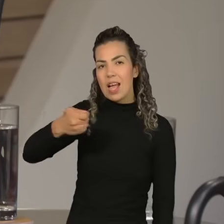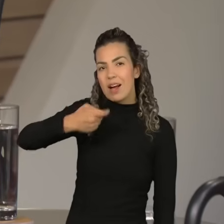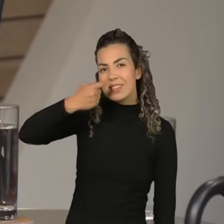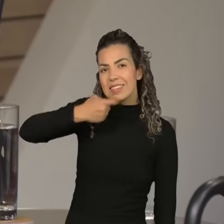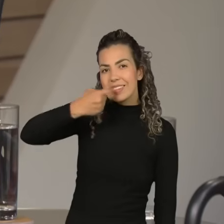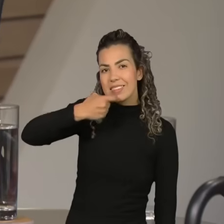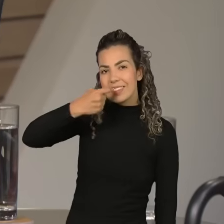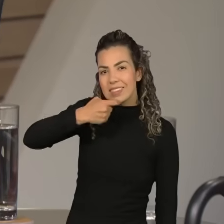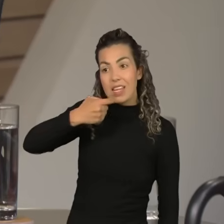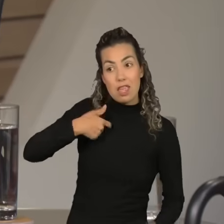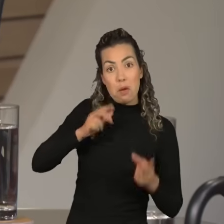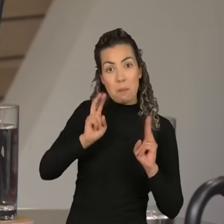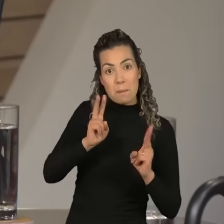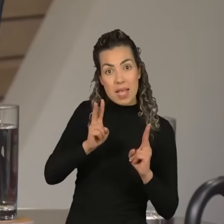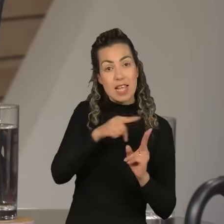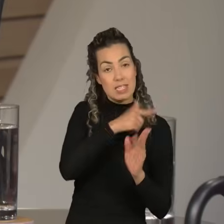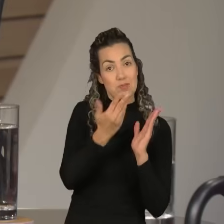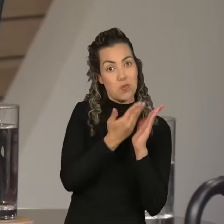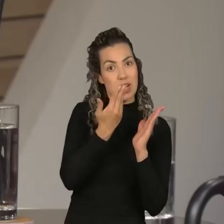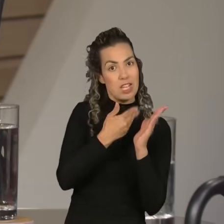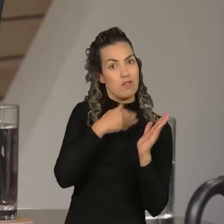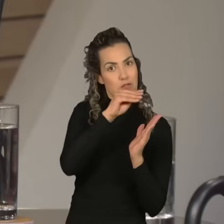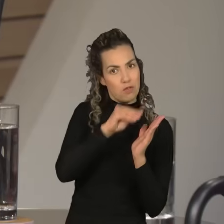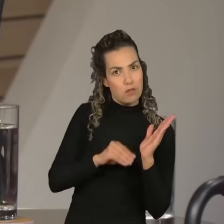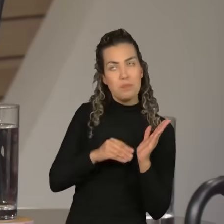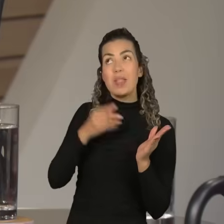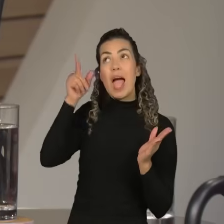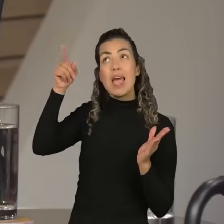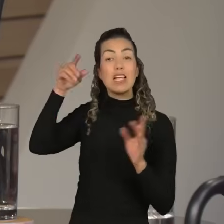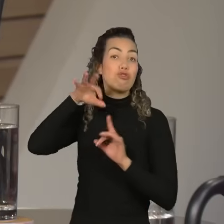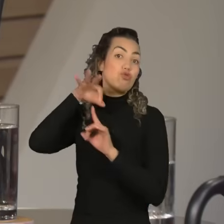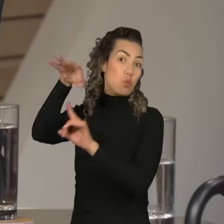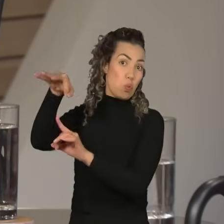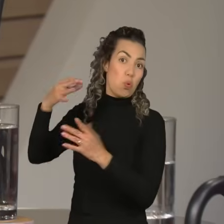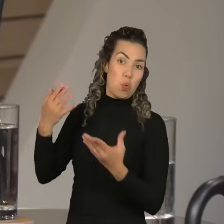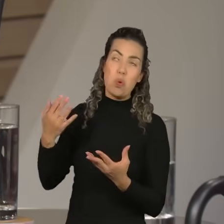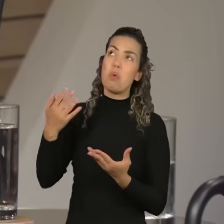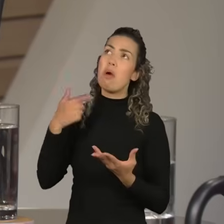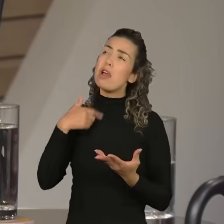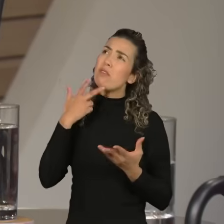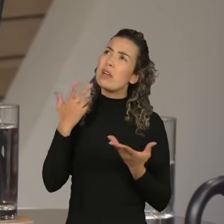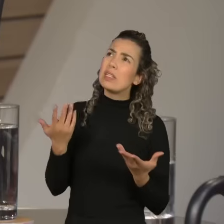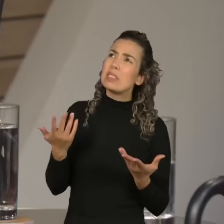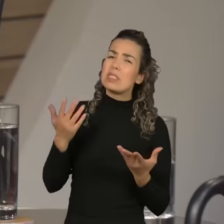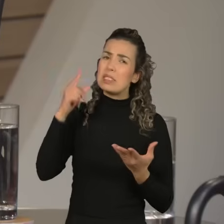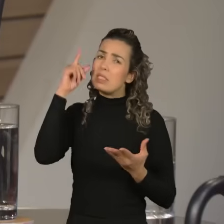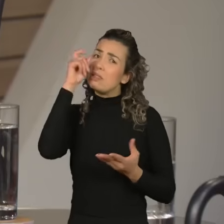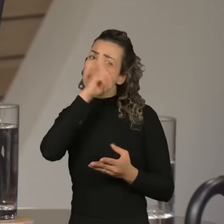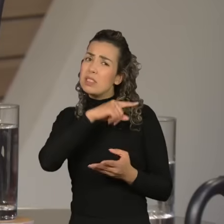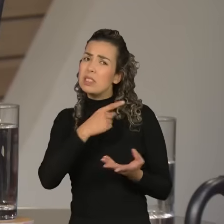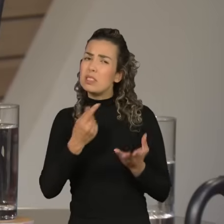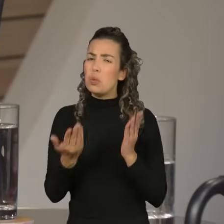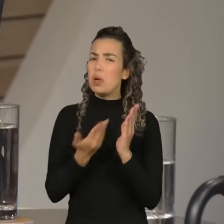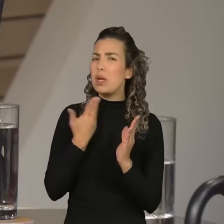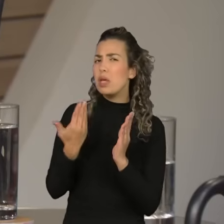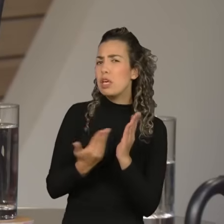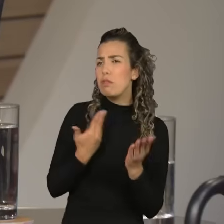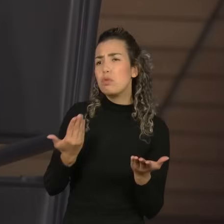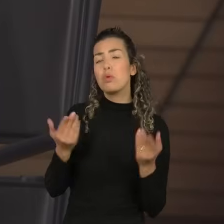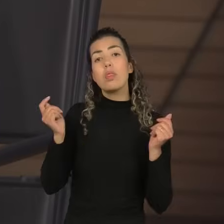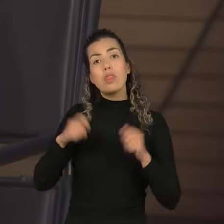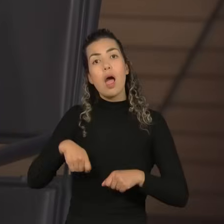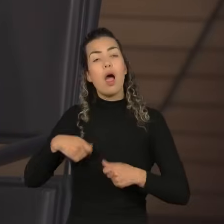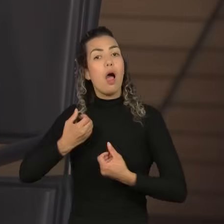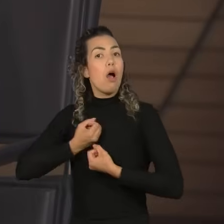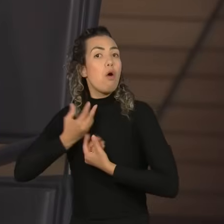fotos, né? Dá para fazer uma biografia, a gente também pode organizar os versos dele, e aí trazendo esse entendimento da professora, né, do